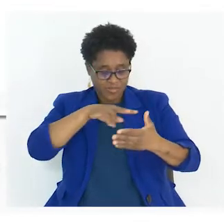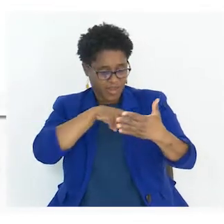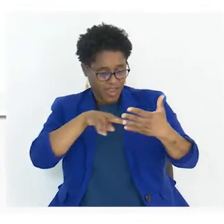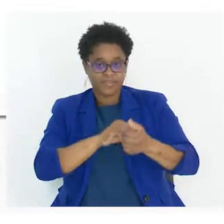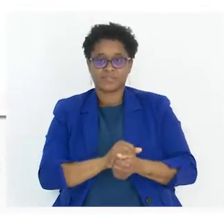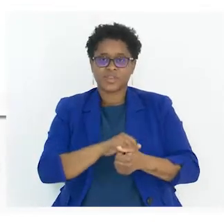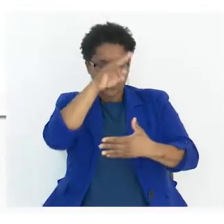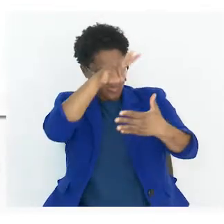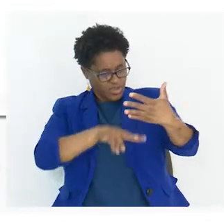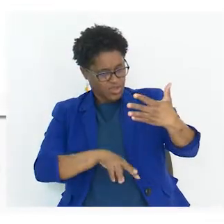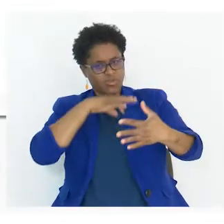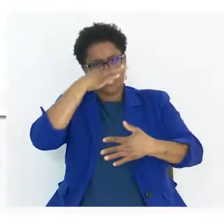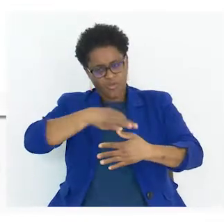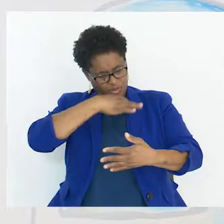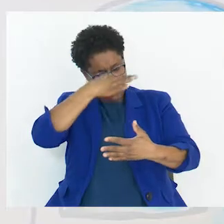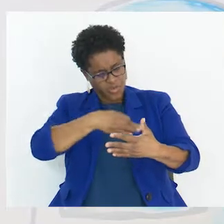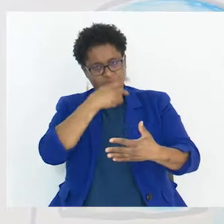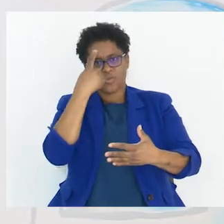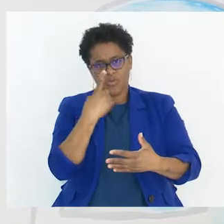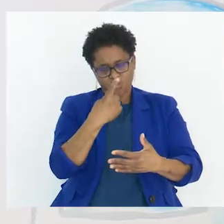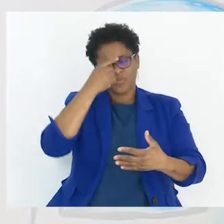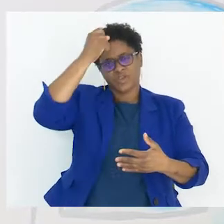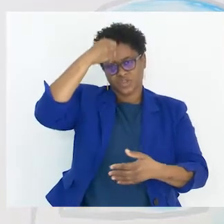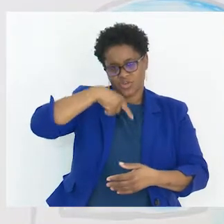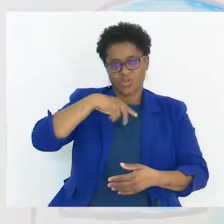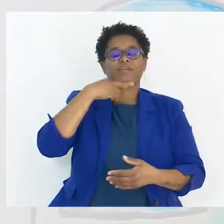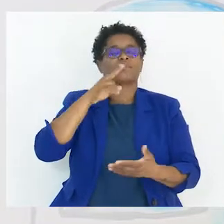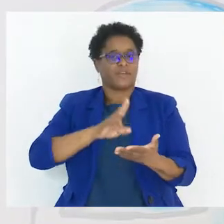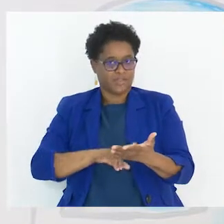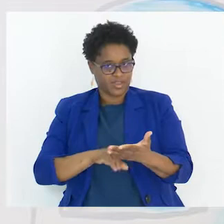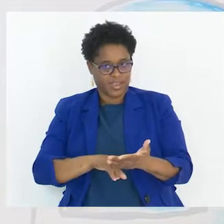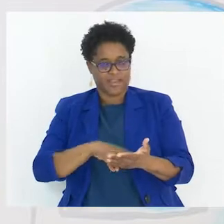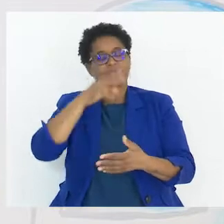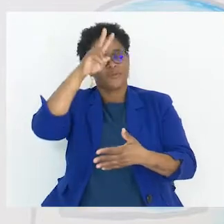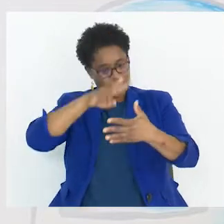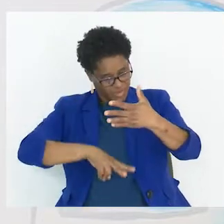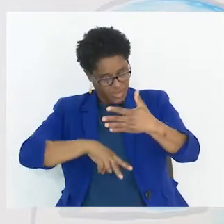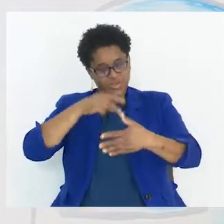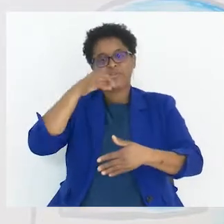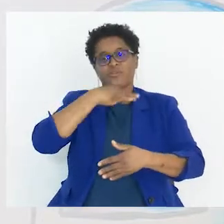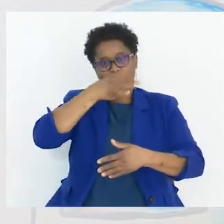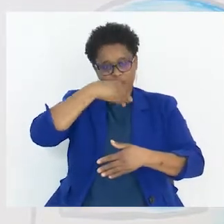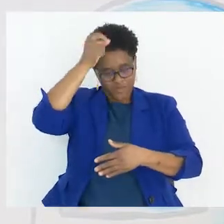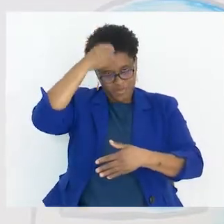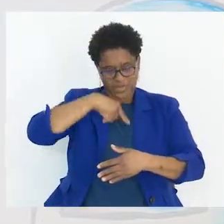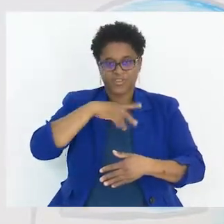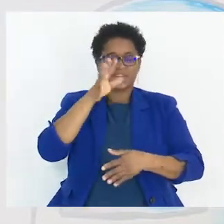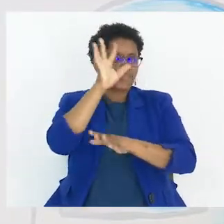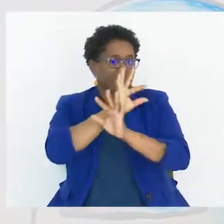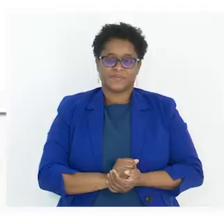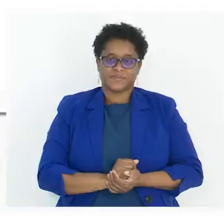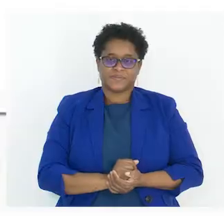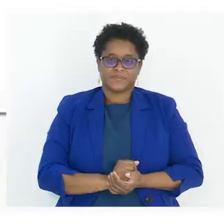texto conta uma história. Na verdade, o texto conta uma história. Excelente. Vamos